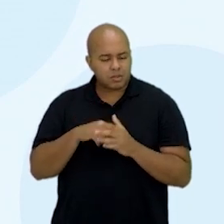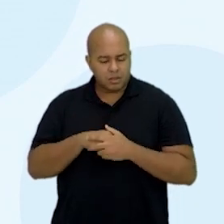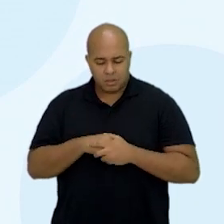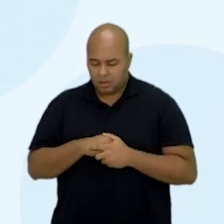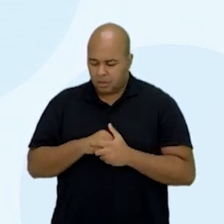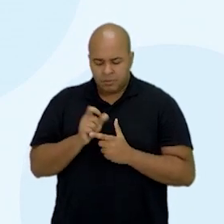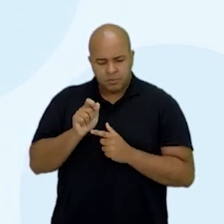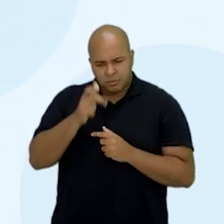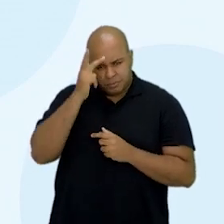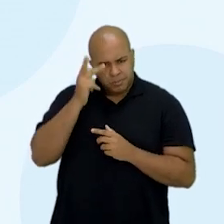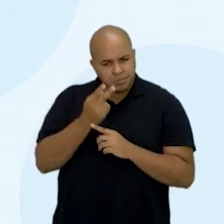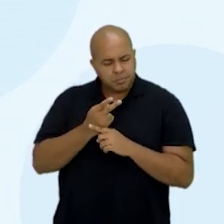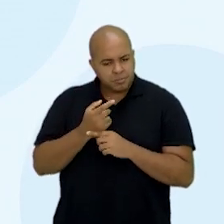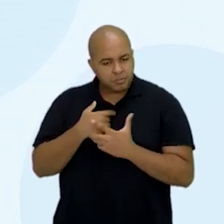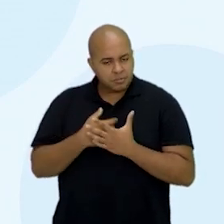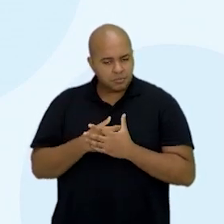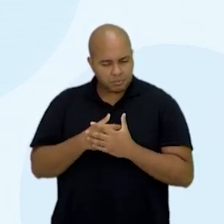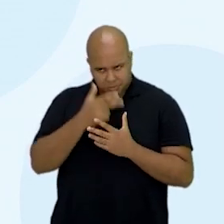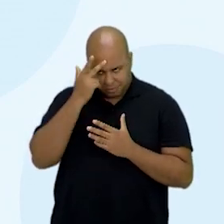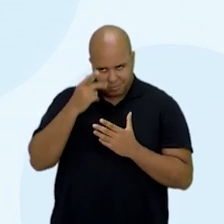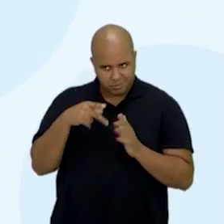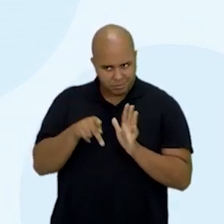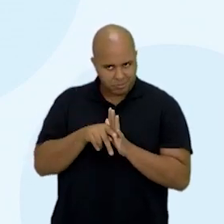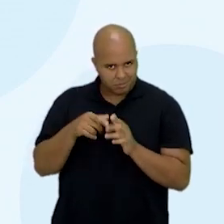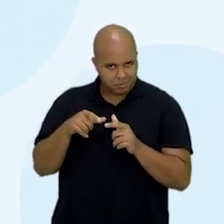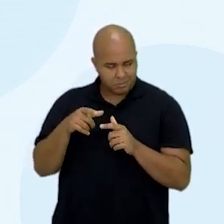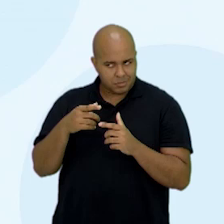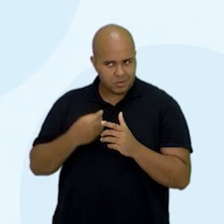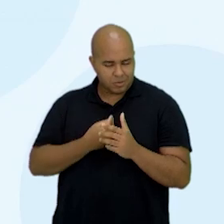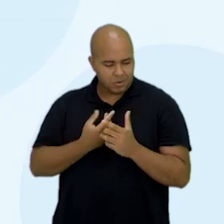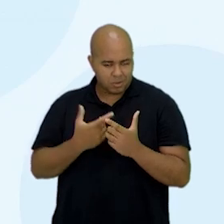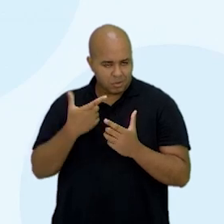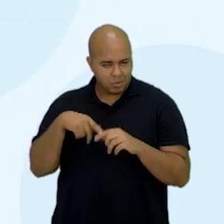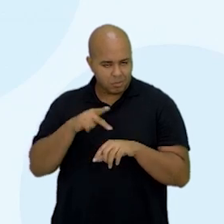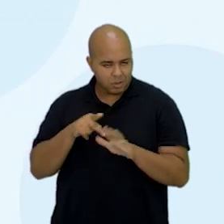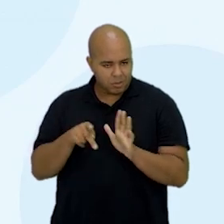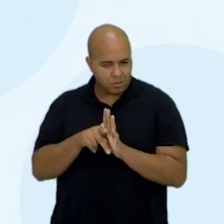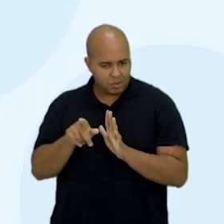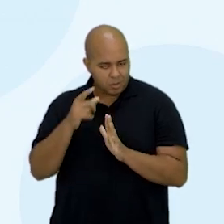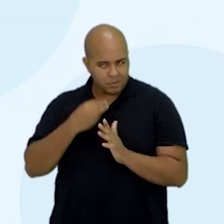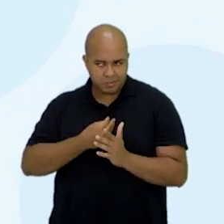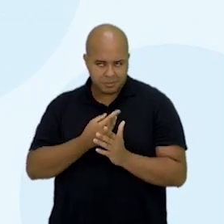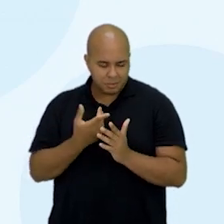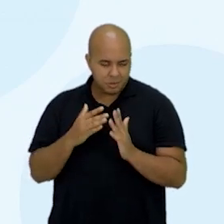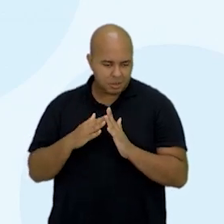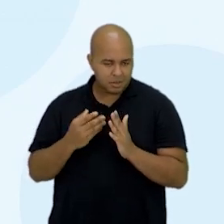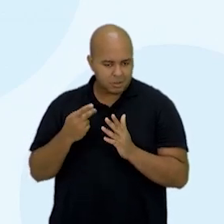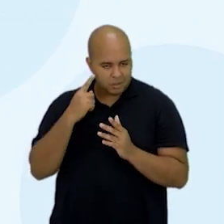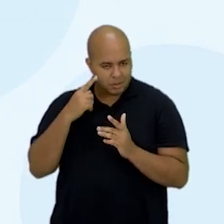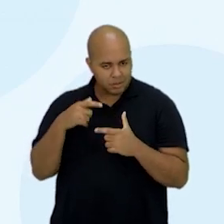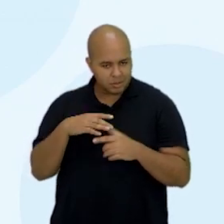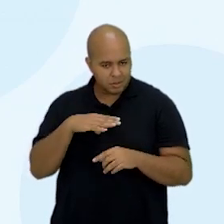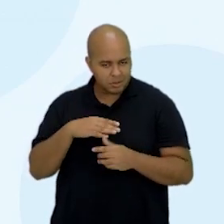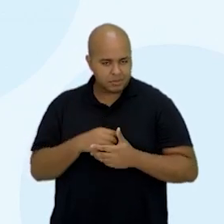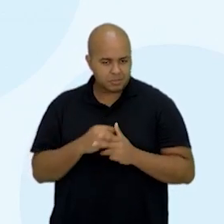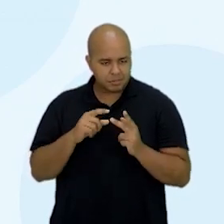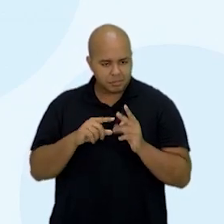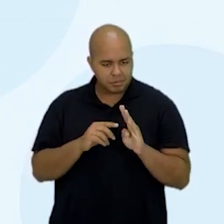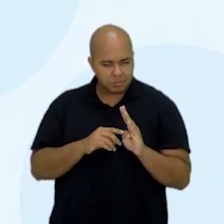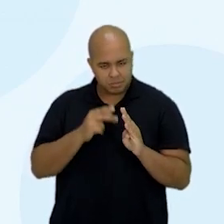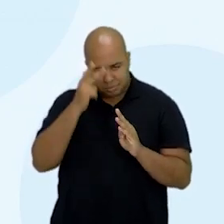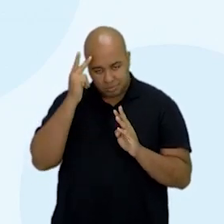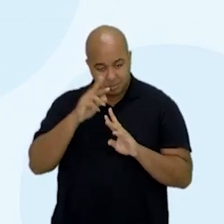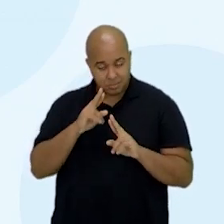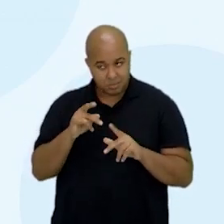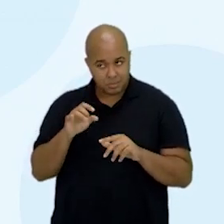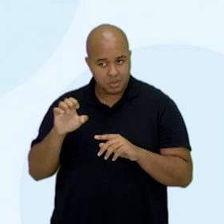Que tipo de pessoa louca o people as pessoas locais ou seja as pessoas as pessoas que moram ali naquela cidade people